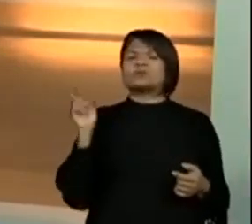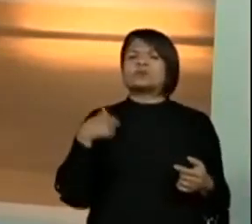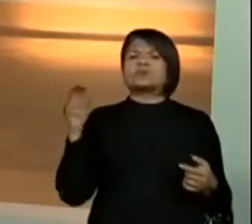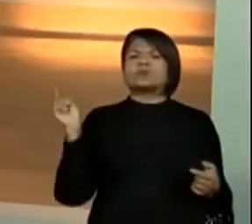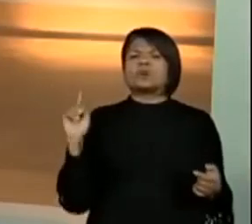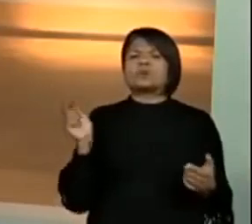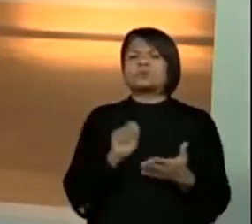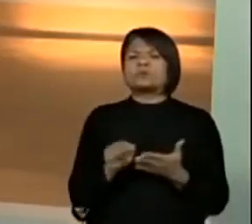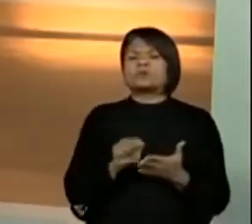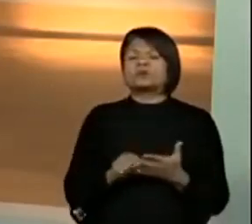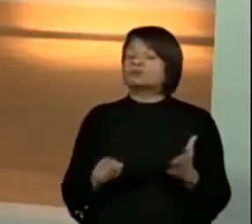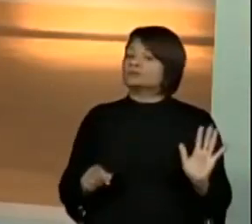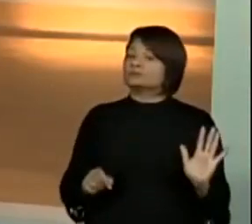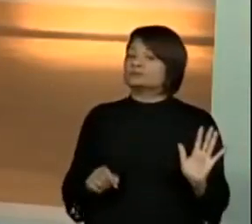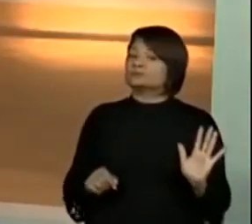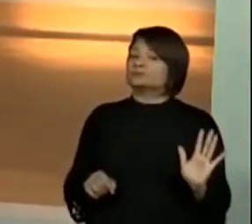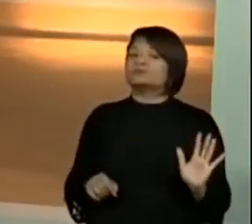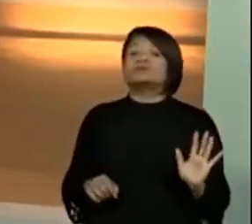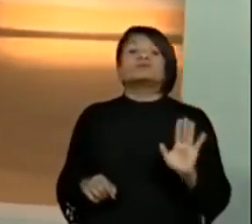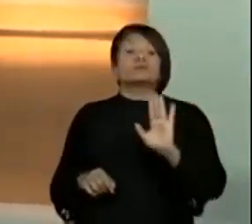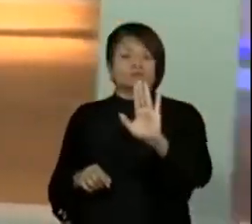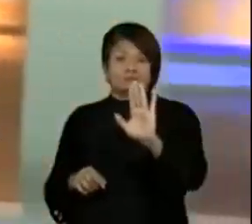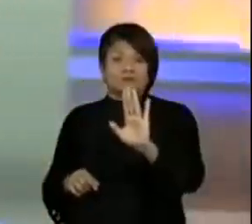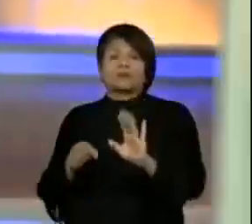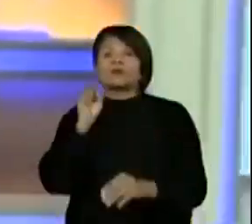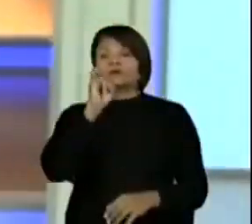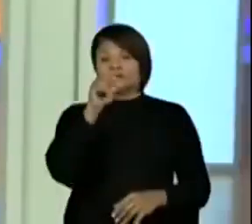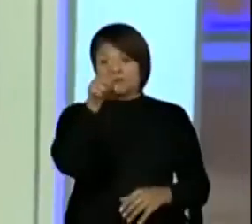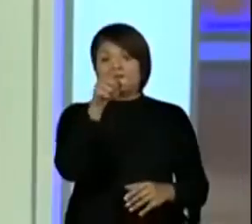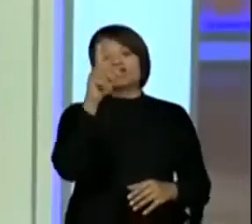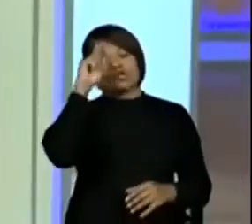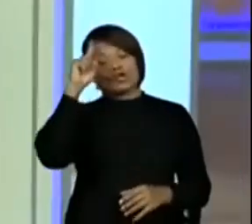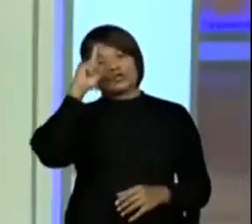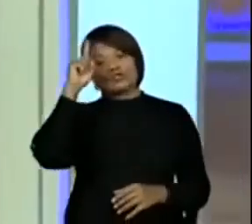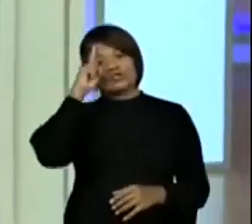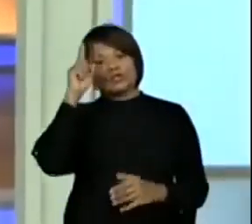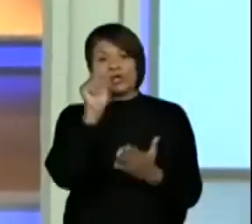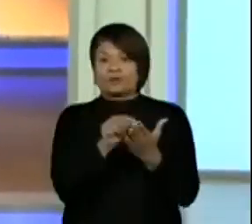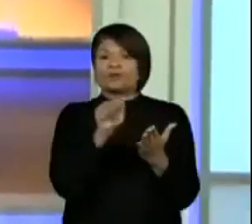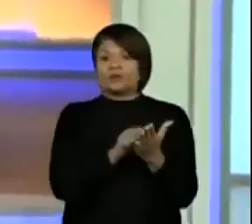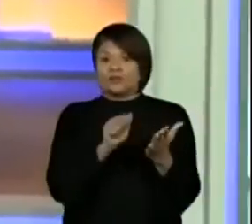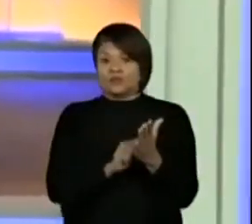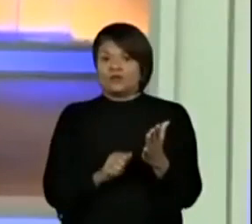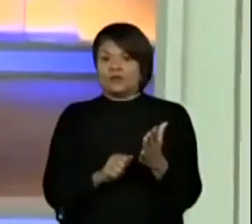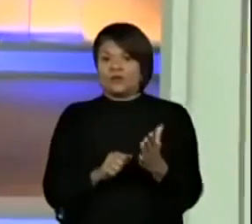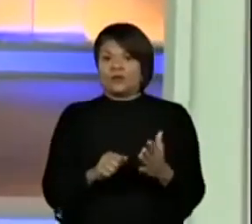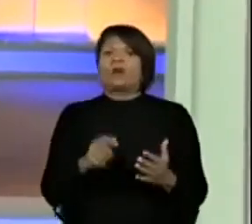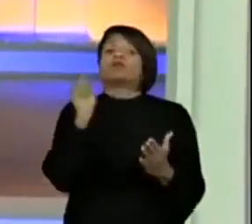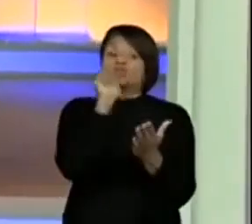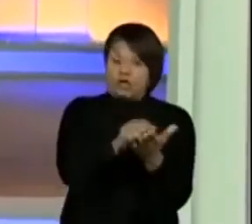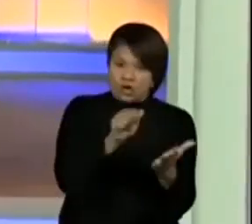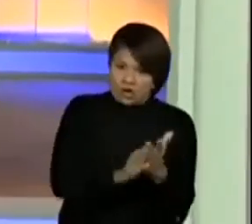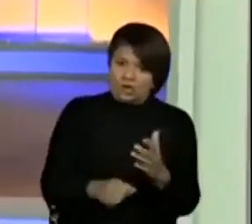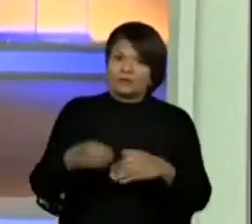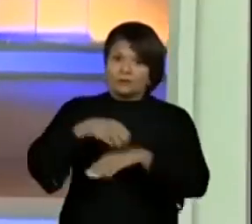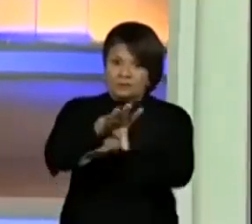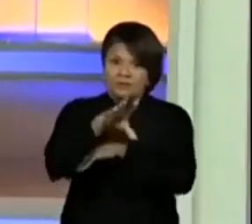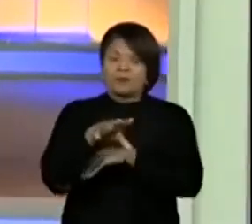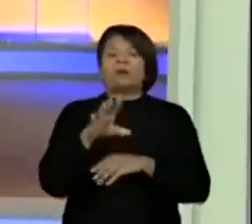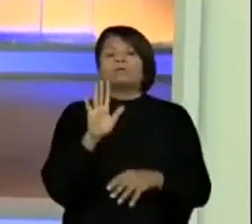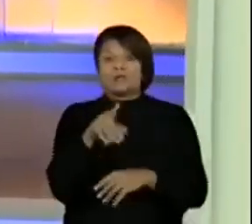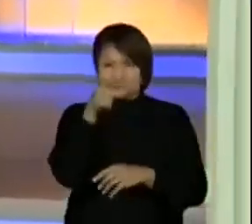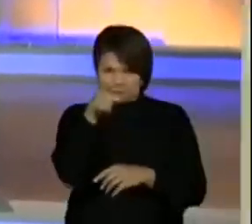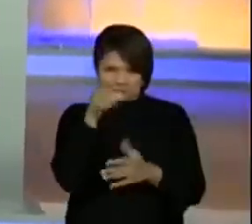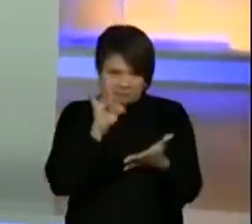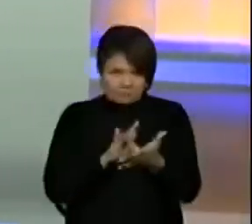não. Quem está anotando a aula todos os dias? Porque uma coisa é a gente falar, anota a aula.